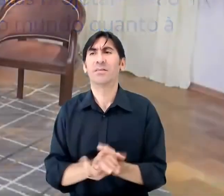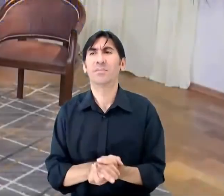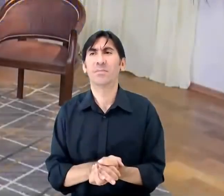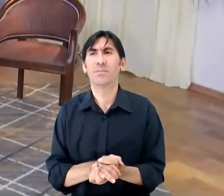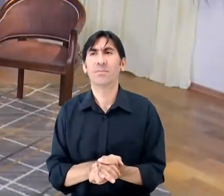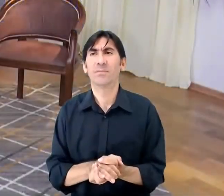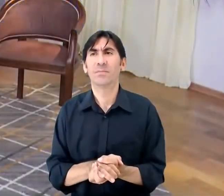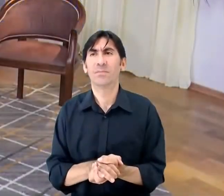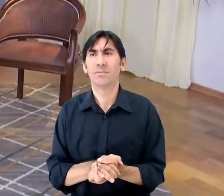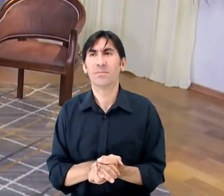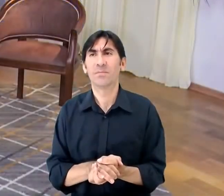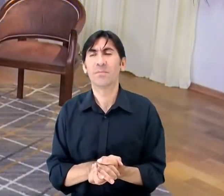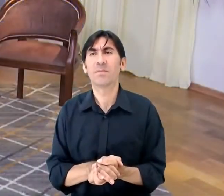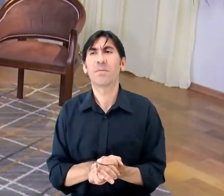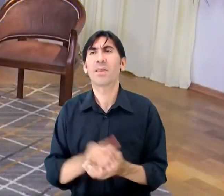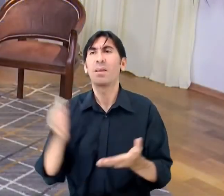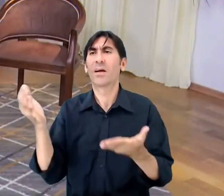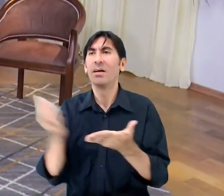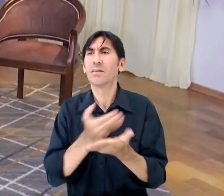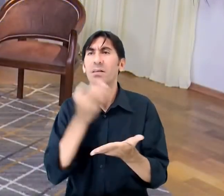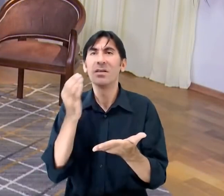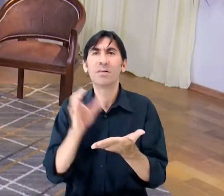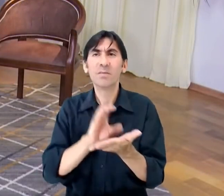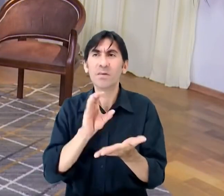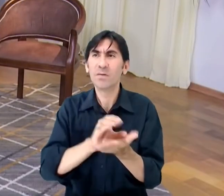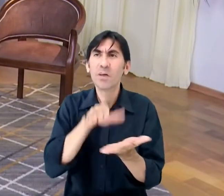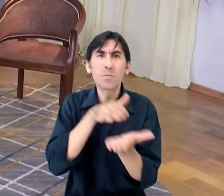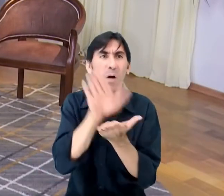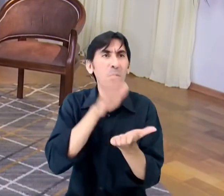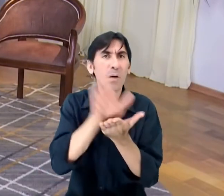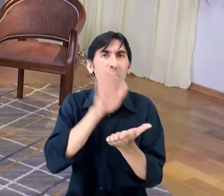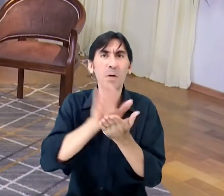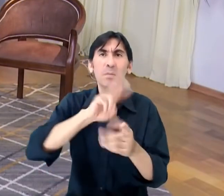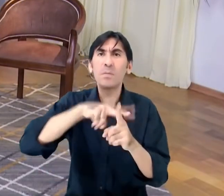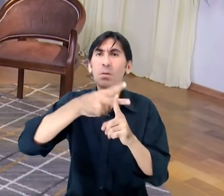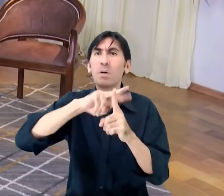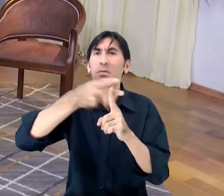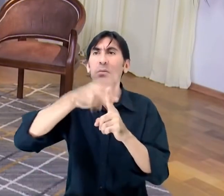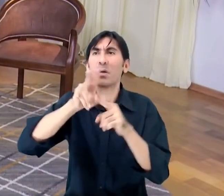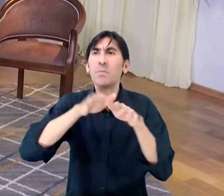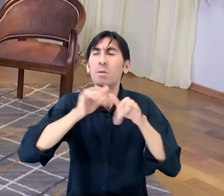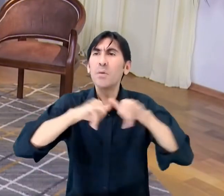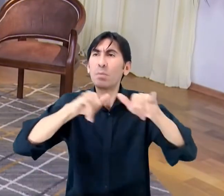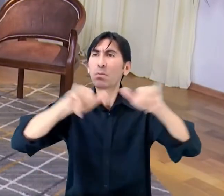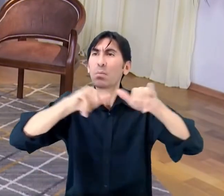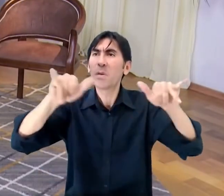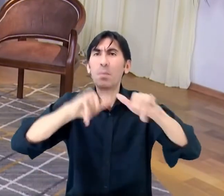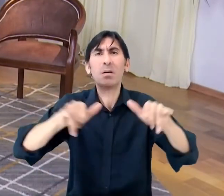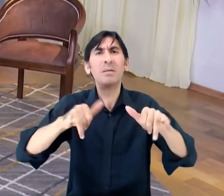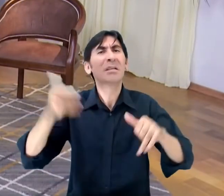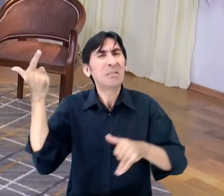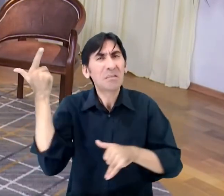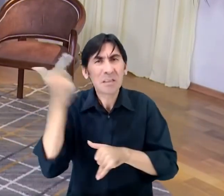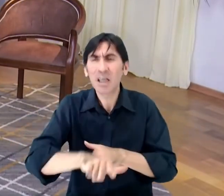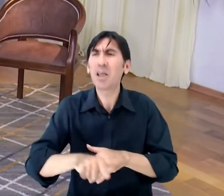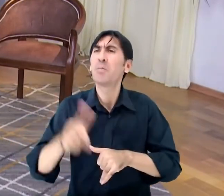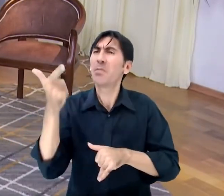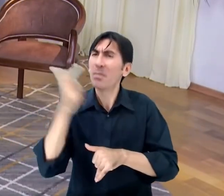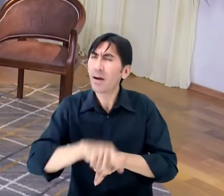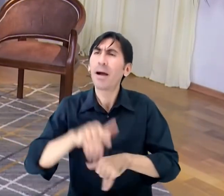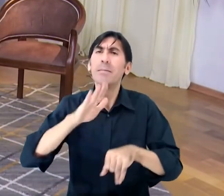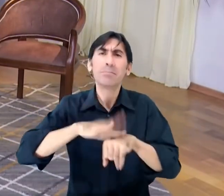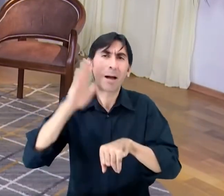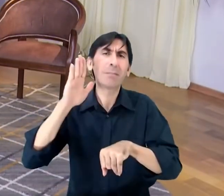As publicações precisam ser multiplicadas. Cada vez mais precisamos de mais